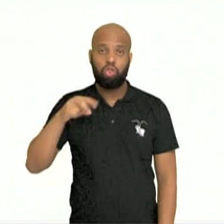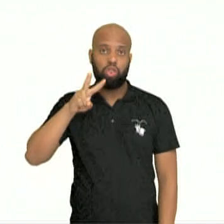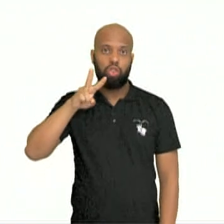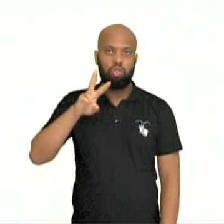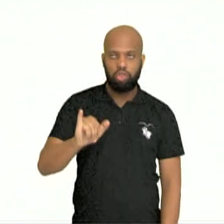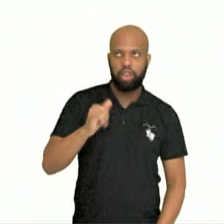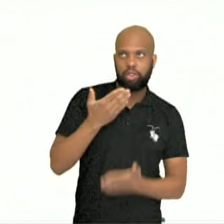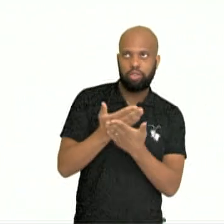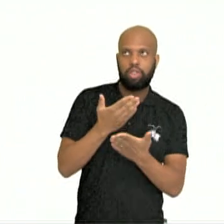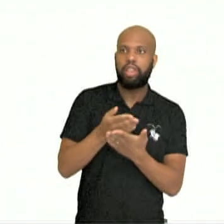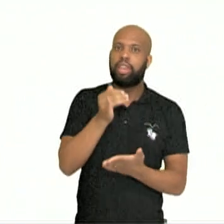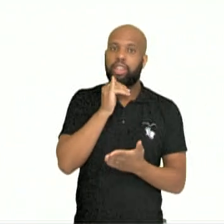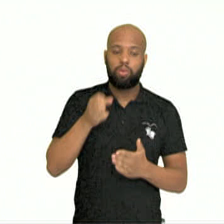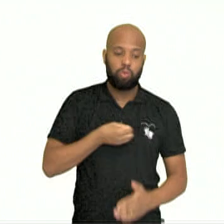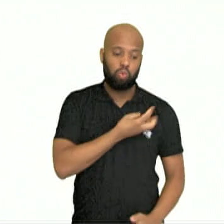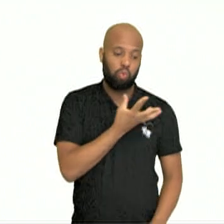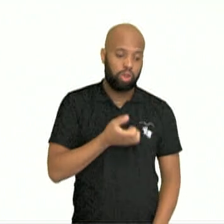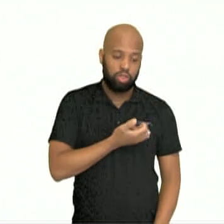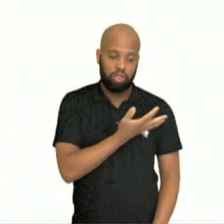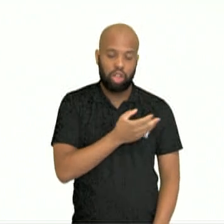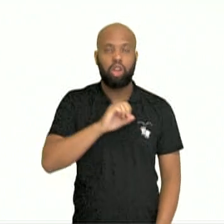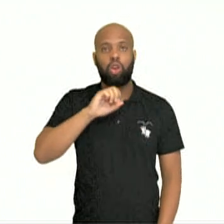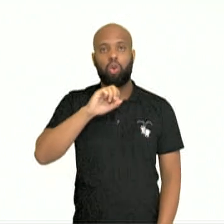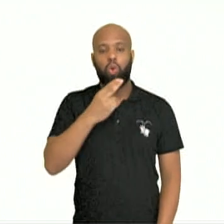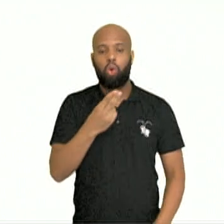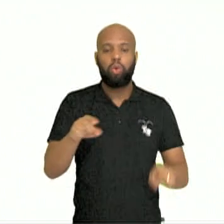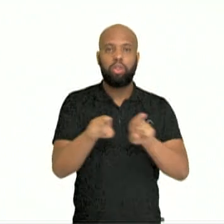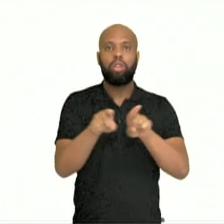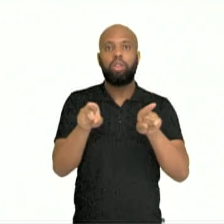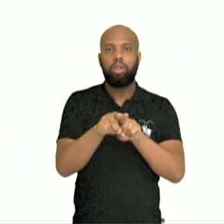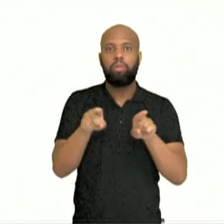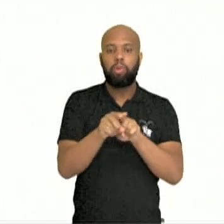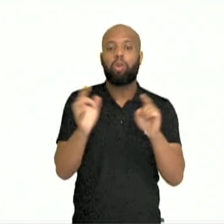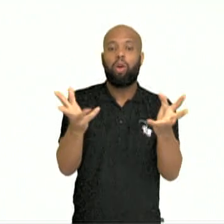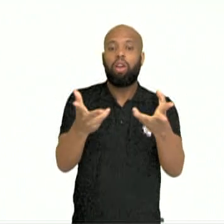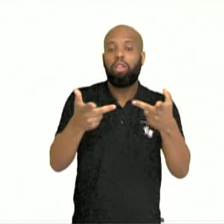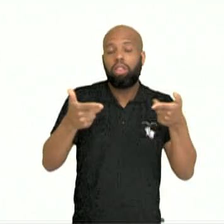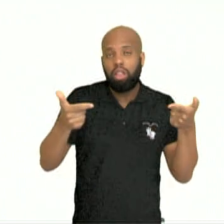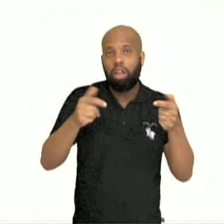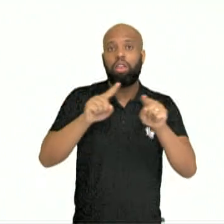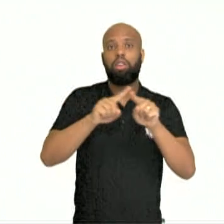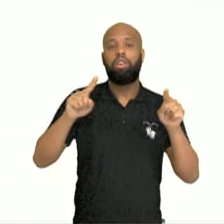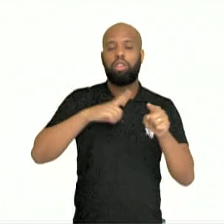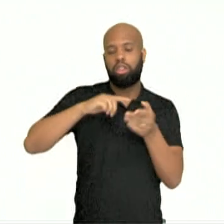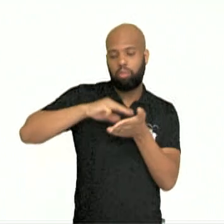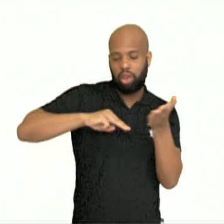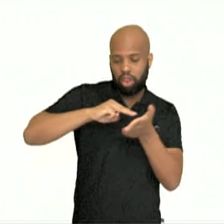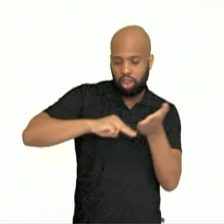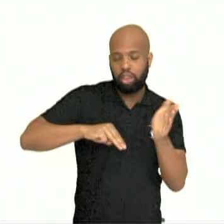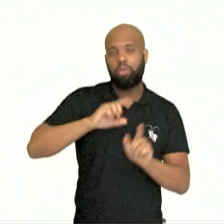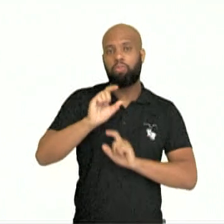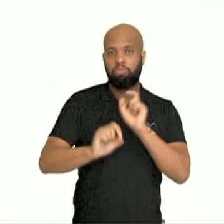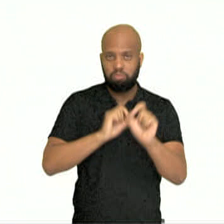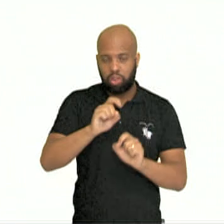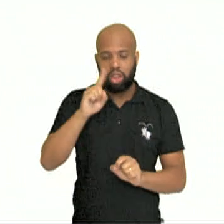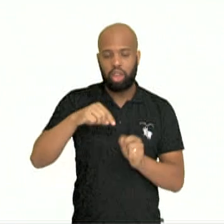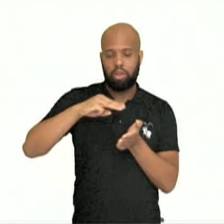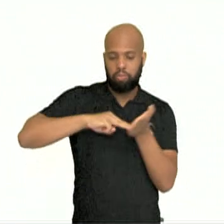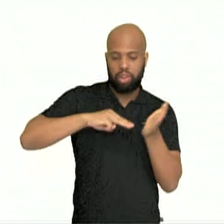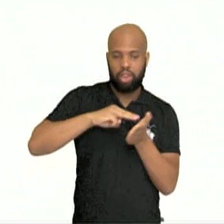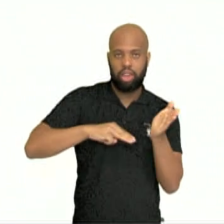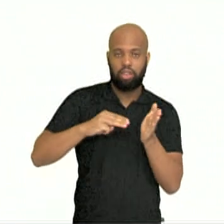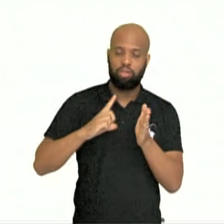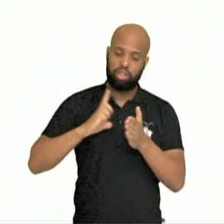ele qualitativo, seja ele quantitativo, mas os métodos, enfim, eles são métodos